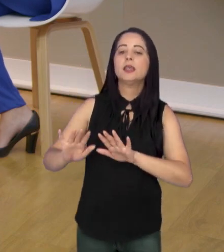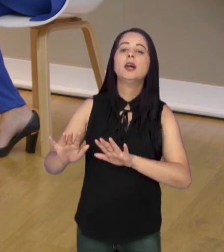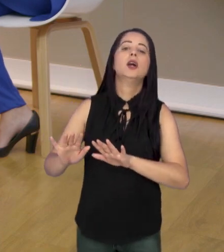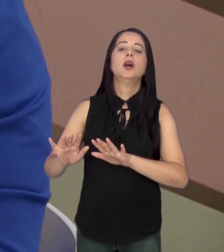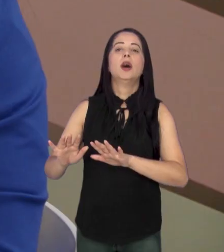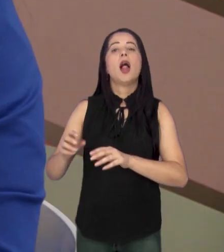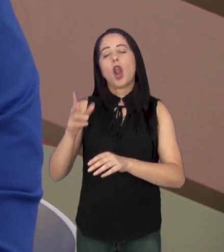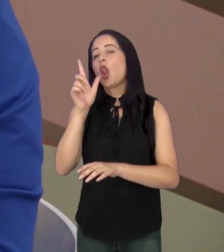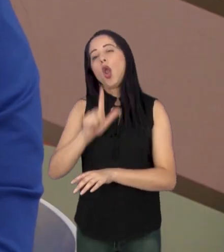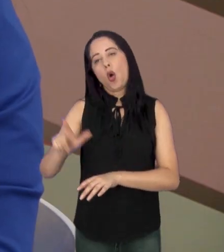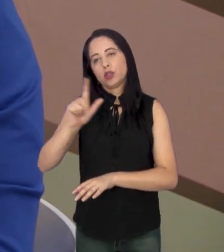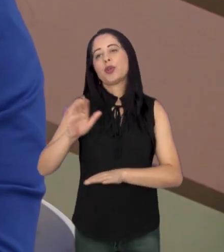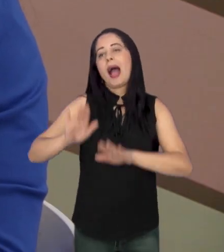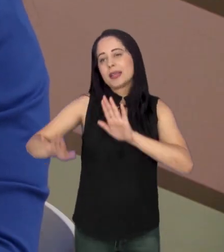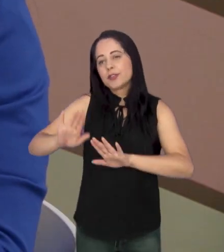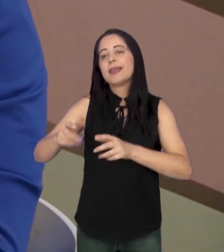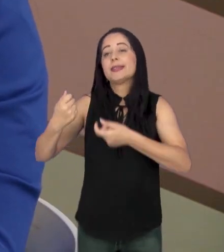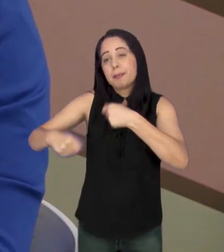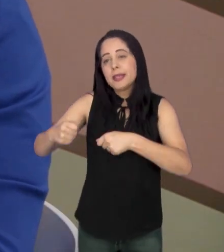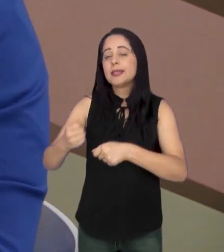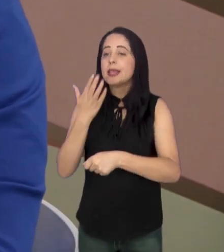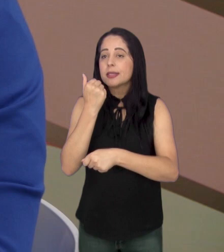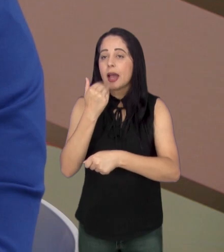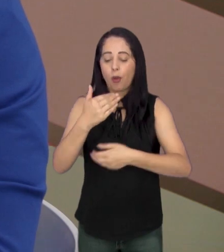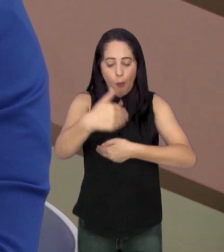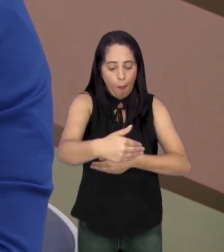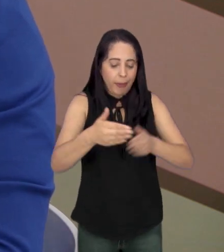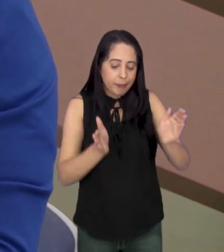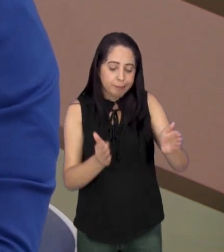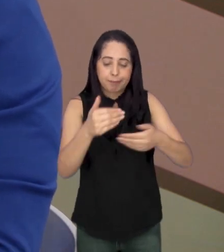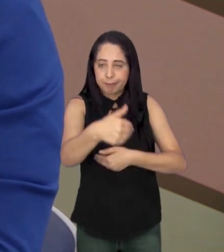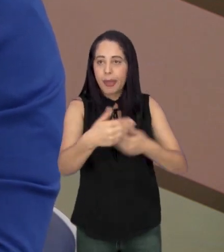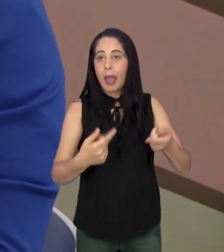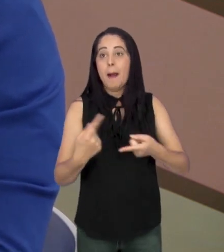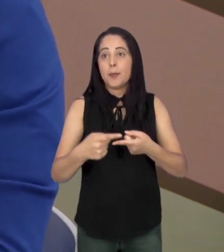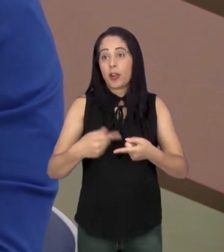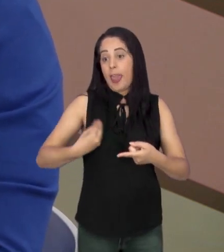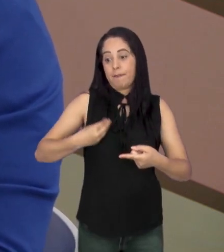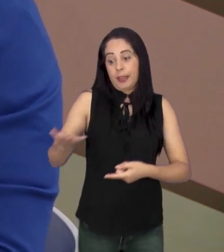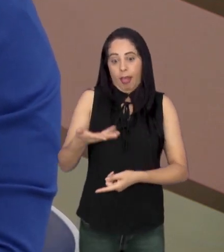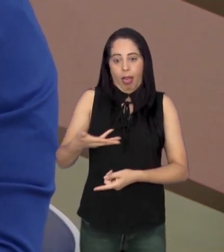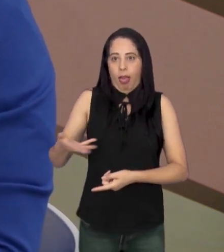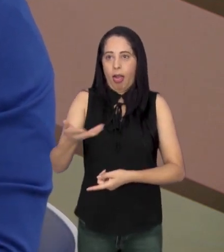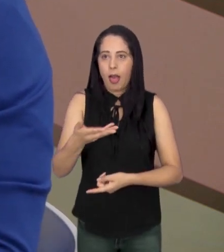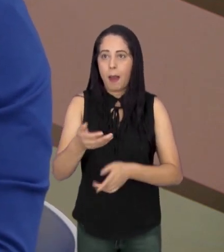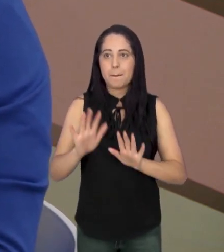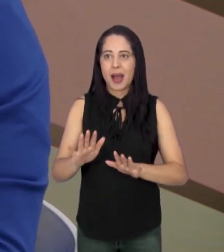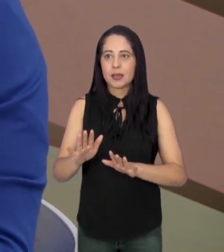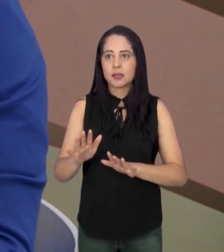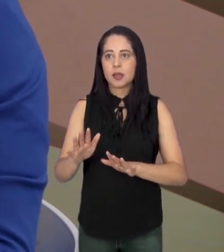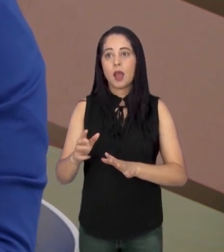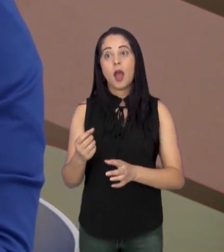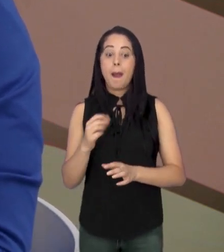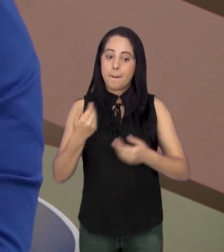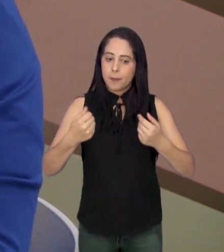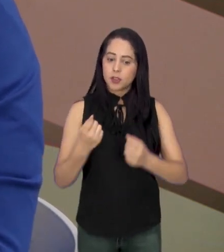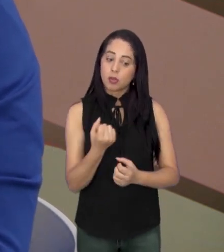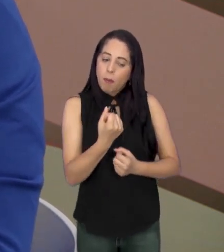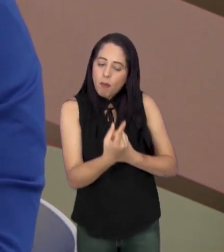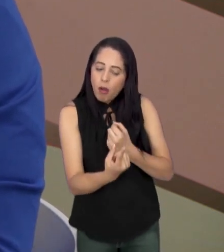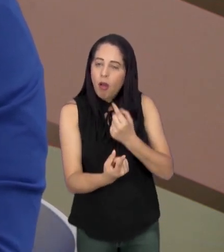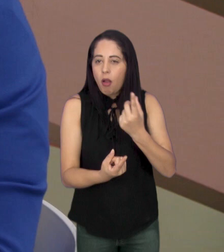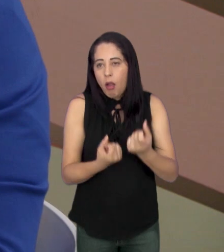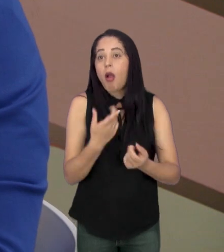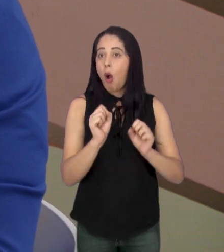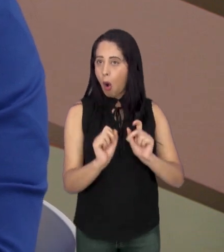consegue evitar de usar certos alimentos por conta de praticidade do dia a dia. Eu sei que a nossa vida é corrida, mas a gente não pode tornar aquele alimento